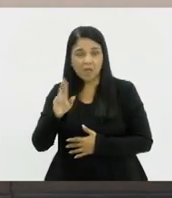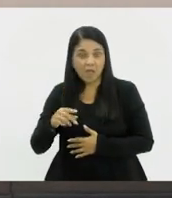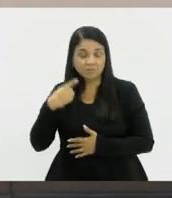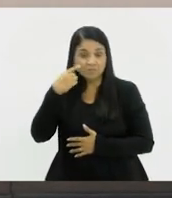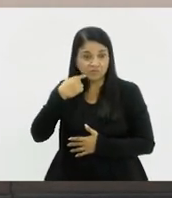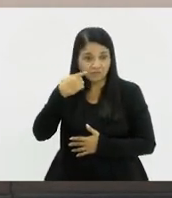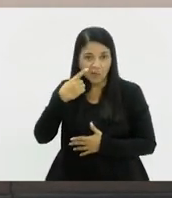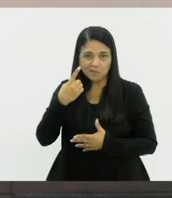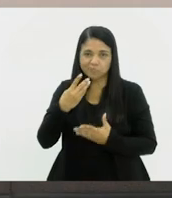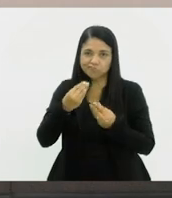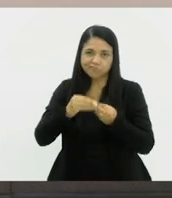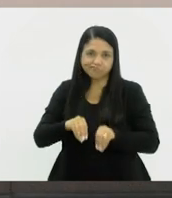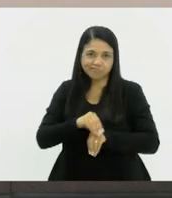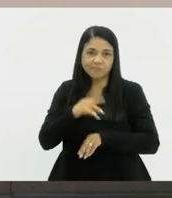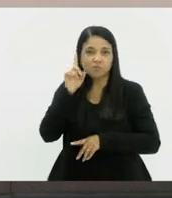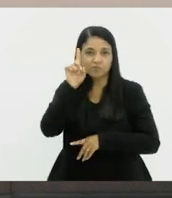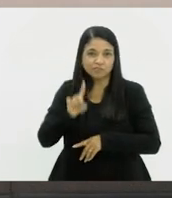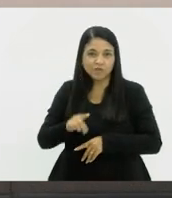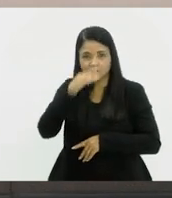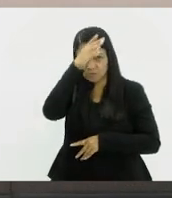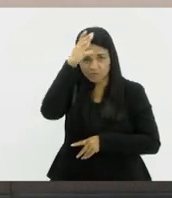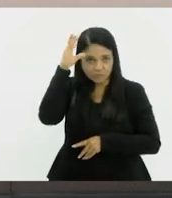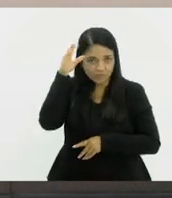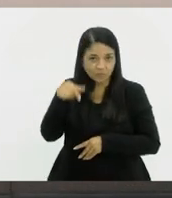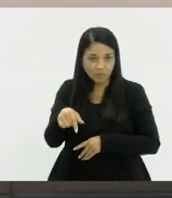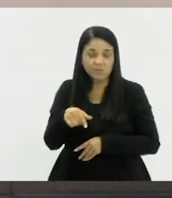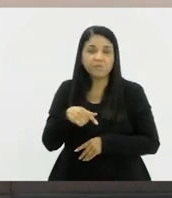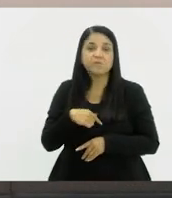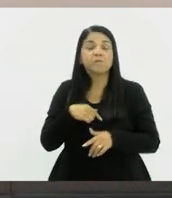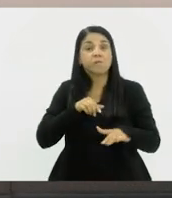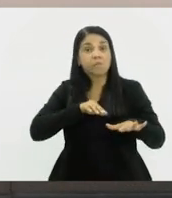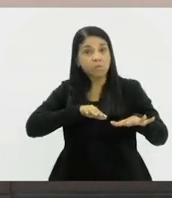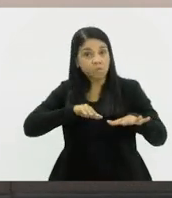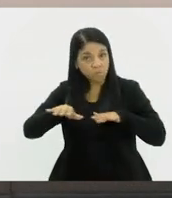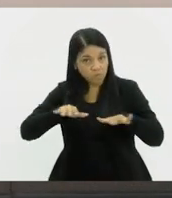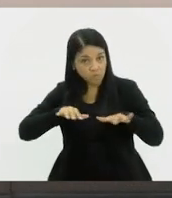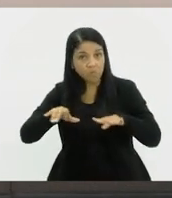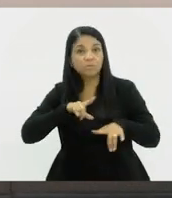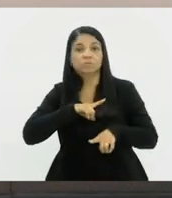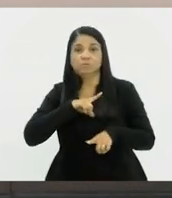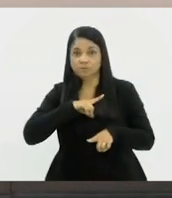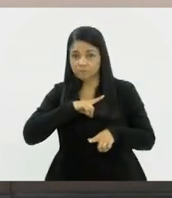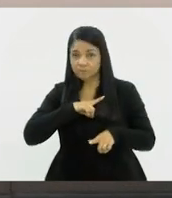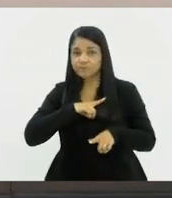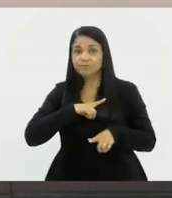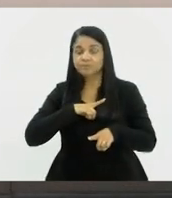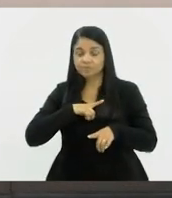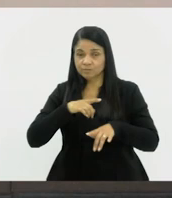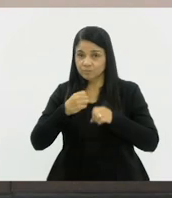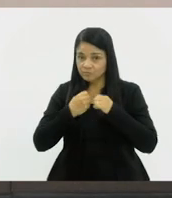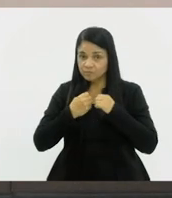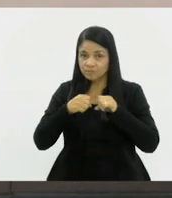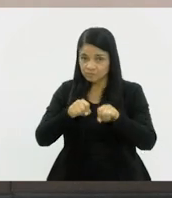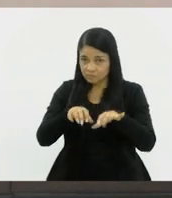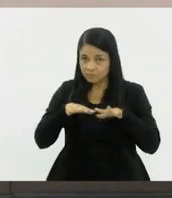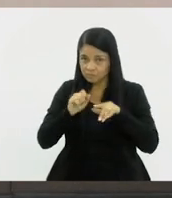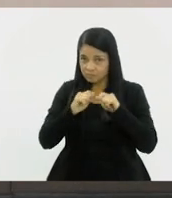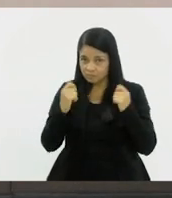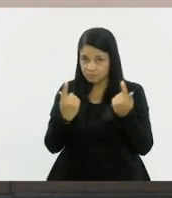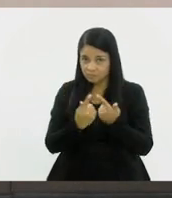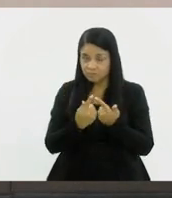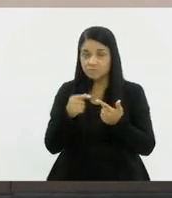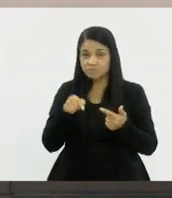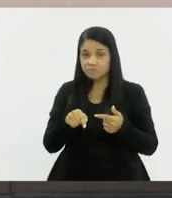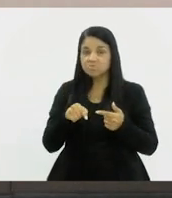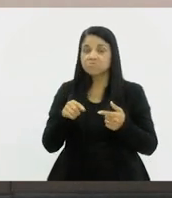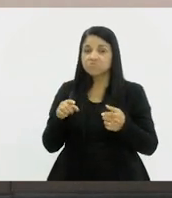trabalhavam com direito do consumidor e Houve essa movimentação e a assembleia se se uniu muito E